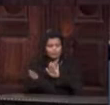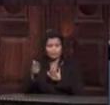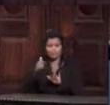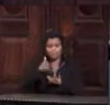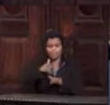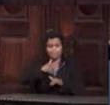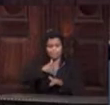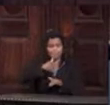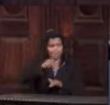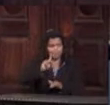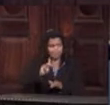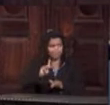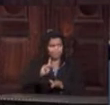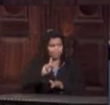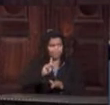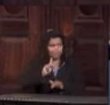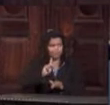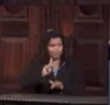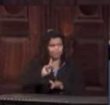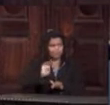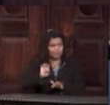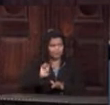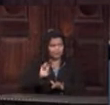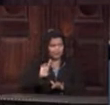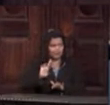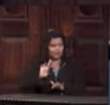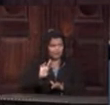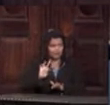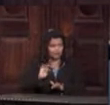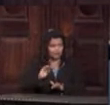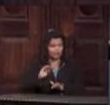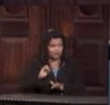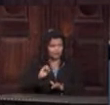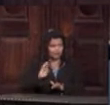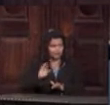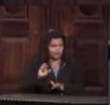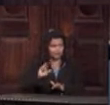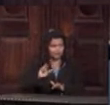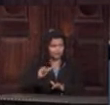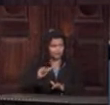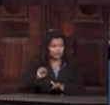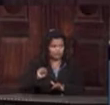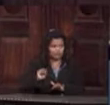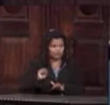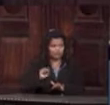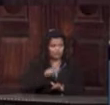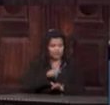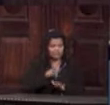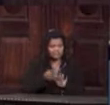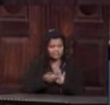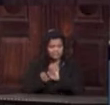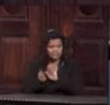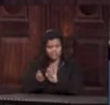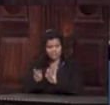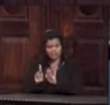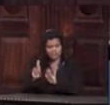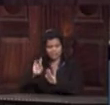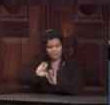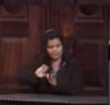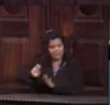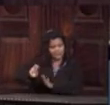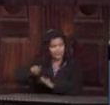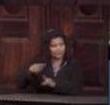que o pré-sal é simplesmente a maior jazida de petróleo encontradas nos últimos anos